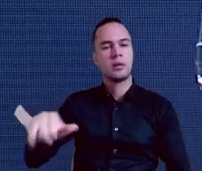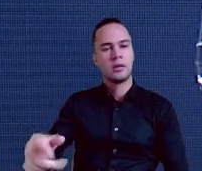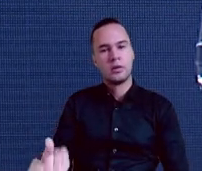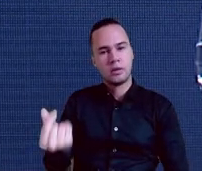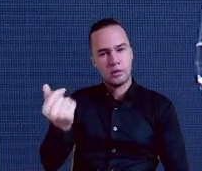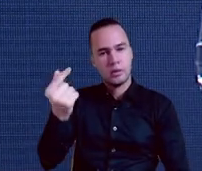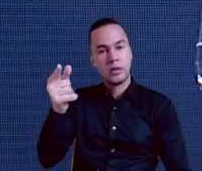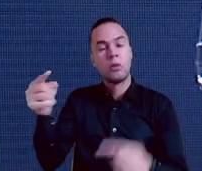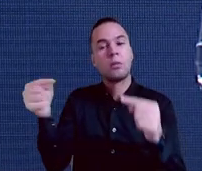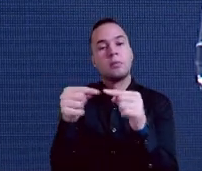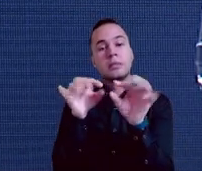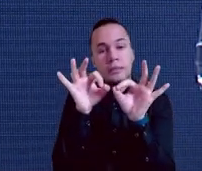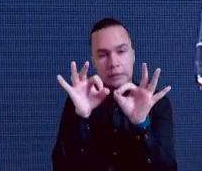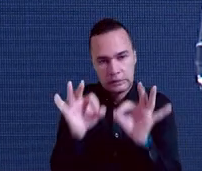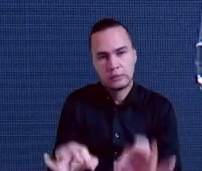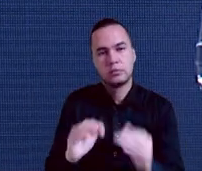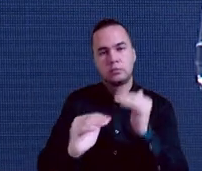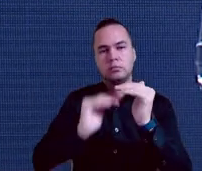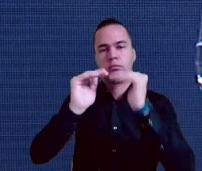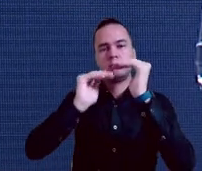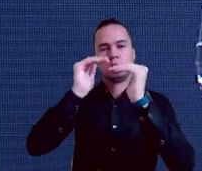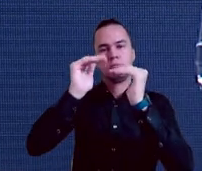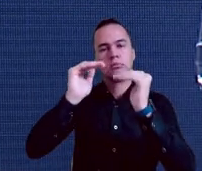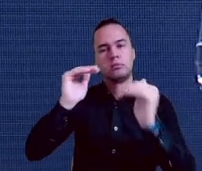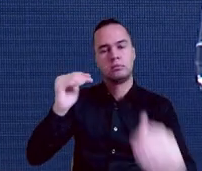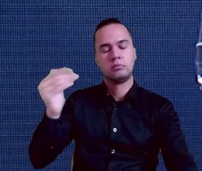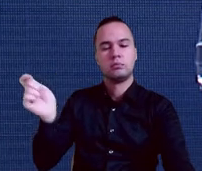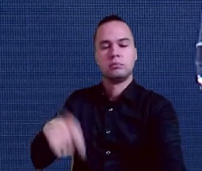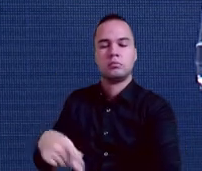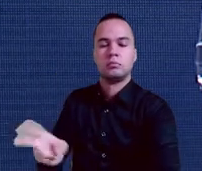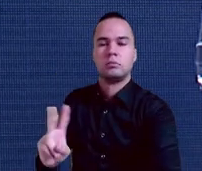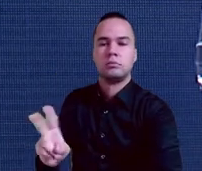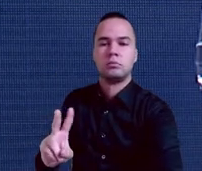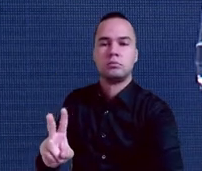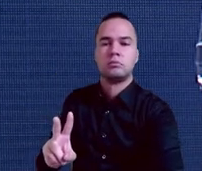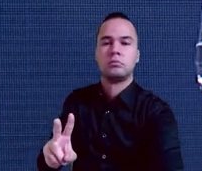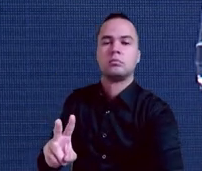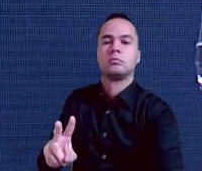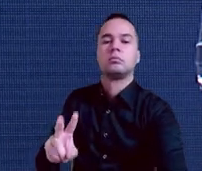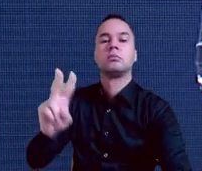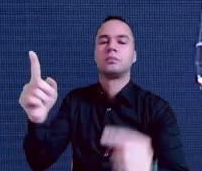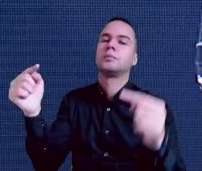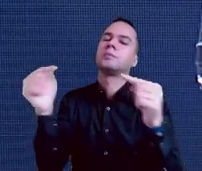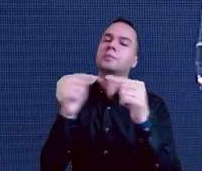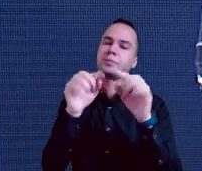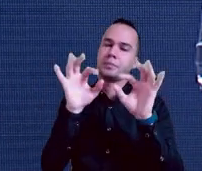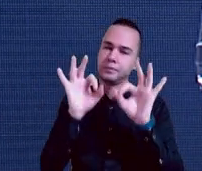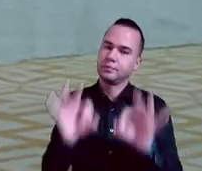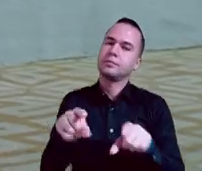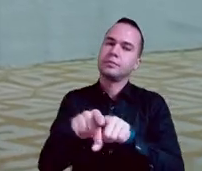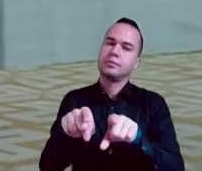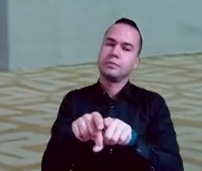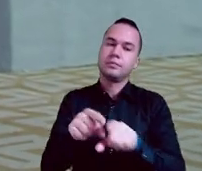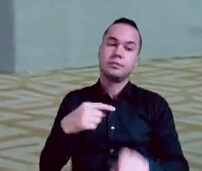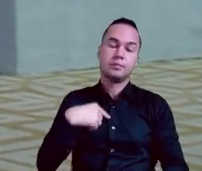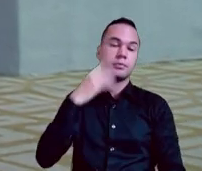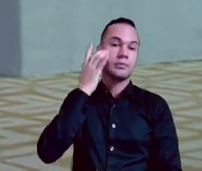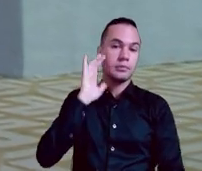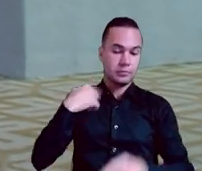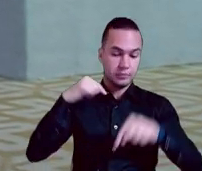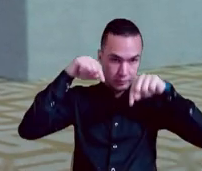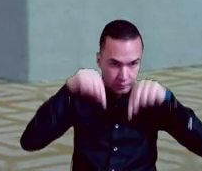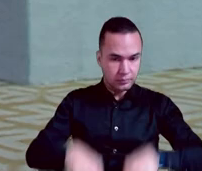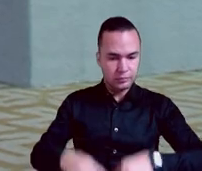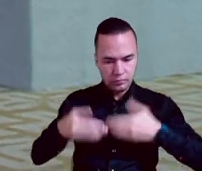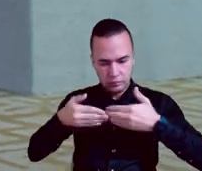para o seu crescimento logo com velho Actions adequados então eu acredito que agora sim nós estamos entrando